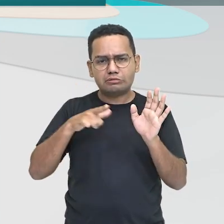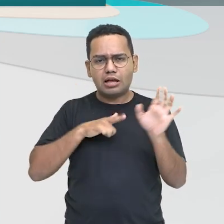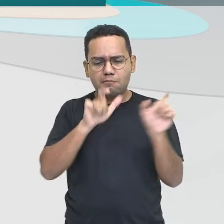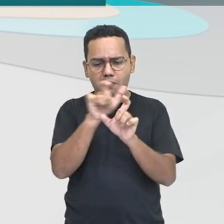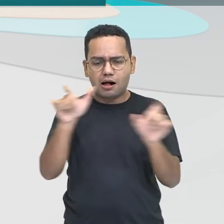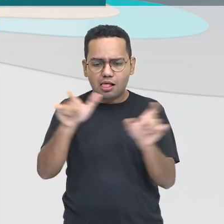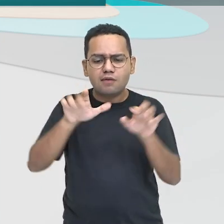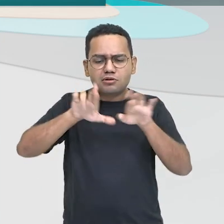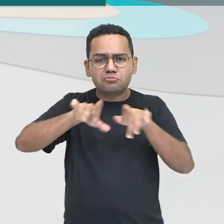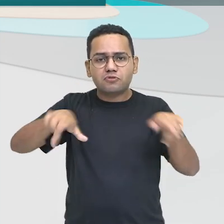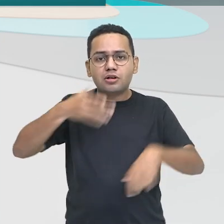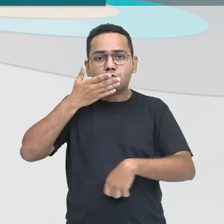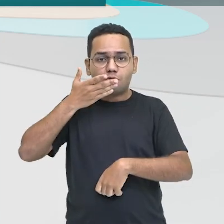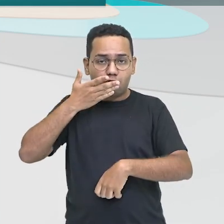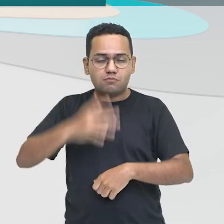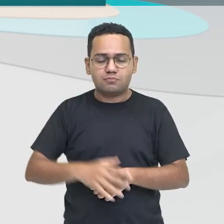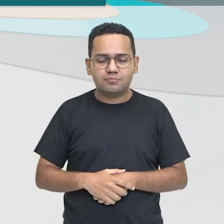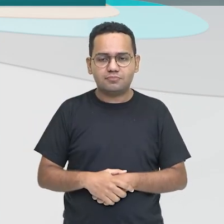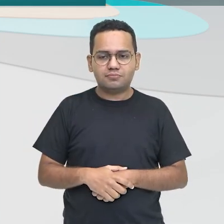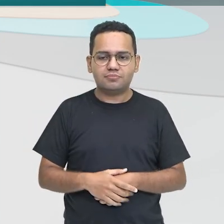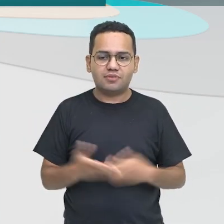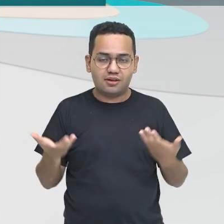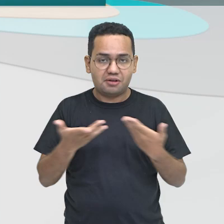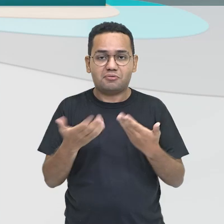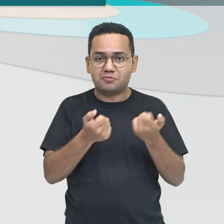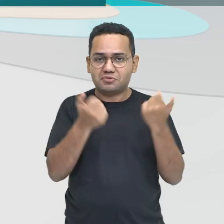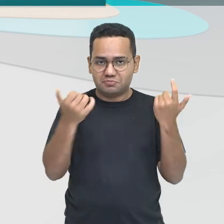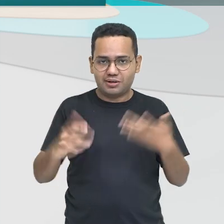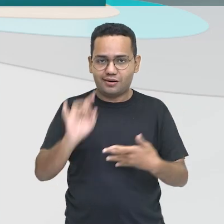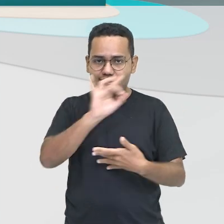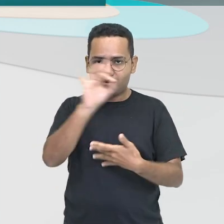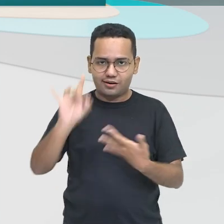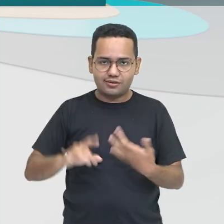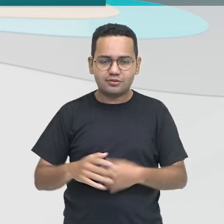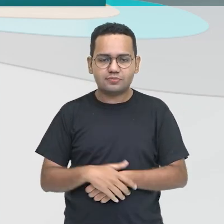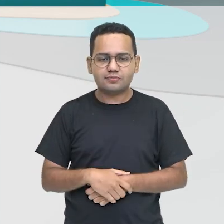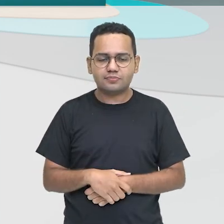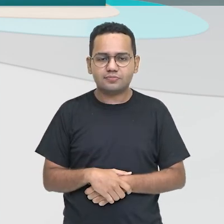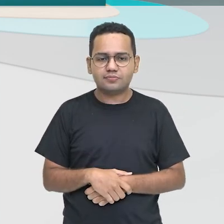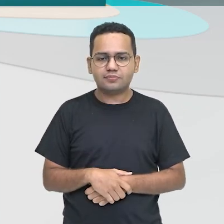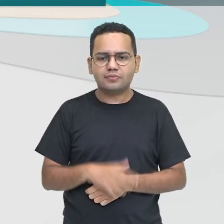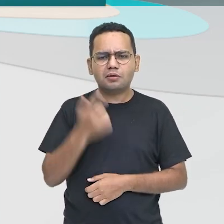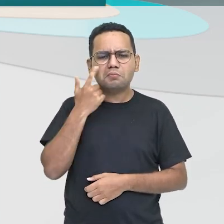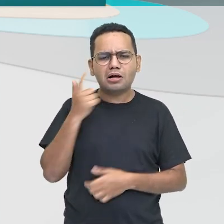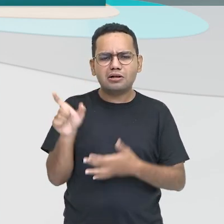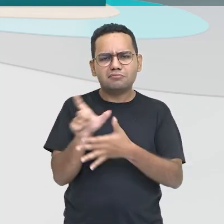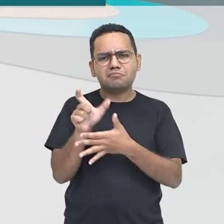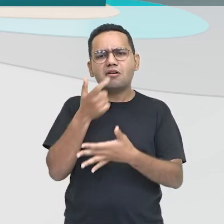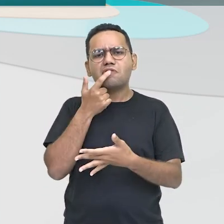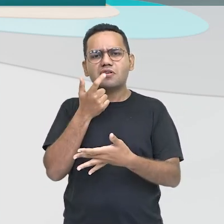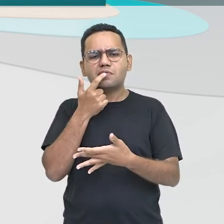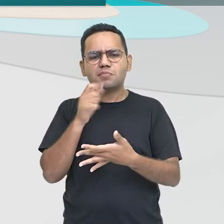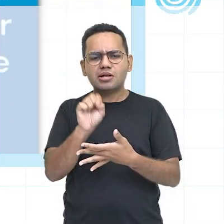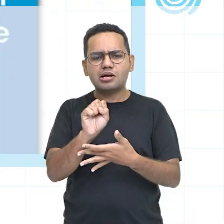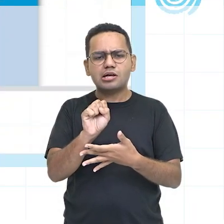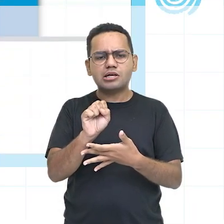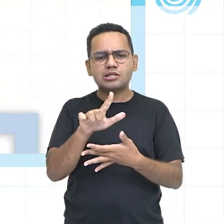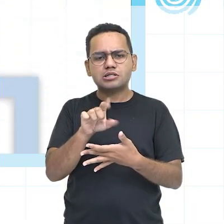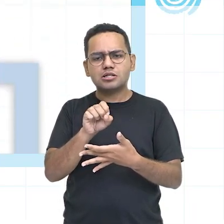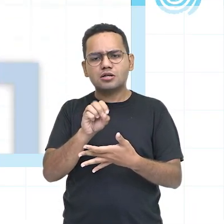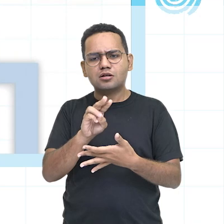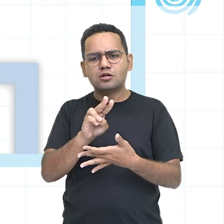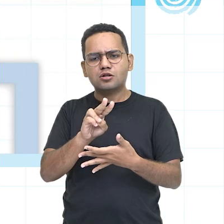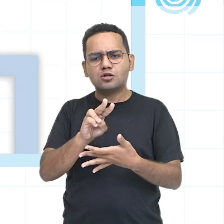vários advérbios ali e a gente vai explorar cada um deles. Então, nós temos o primeiro, que é slowly. Qual é a função desse advérbio? Vamos